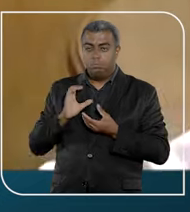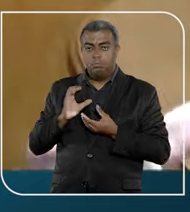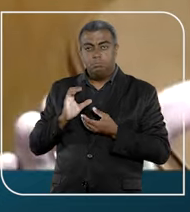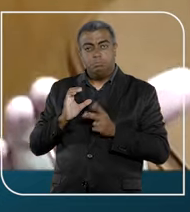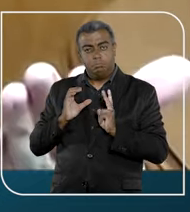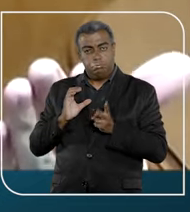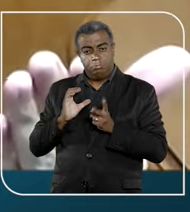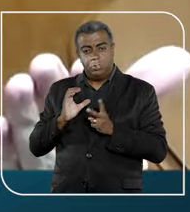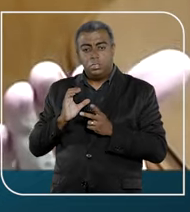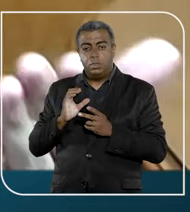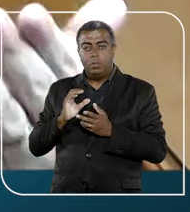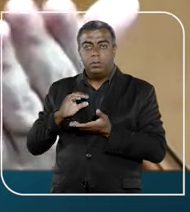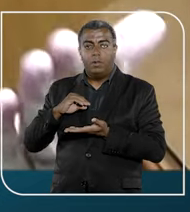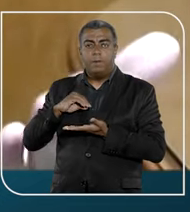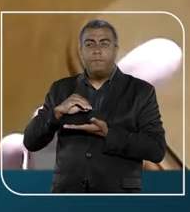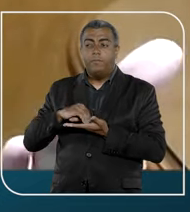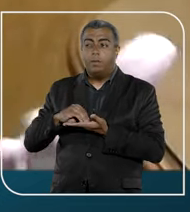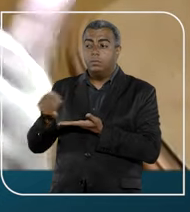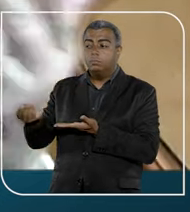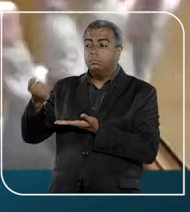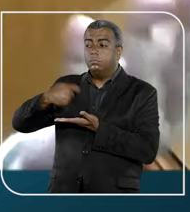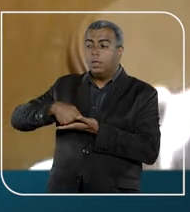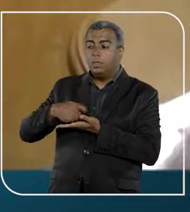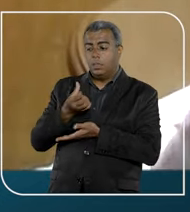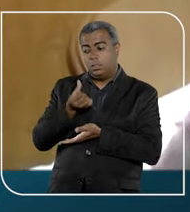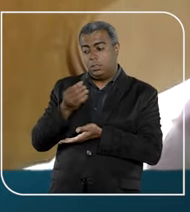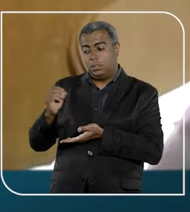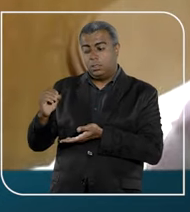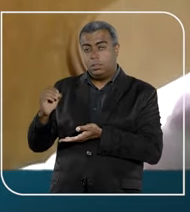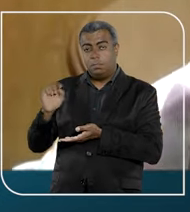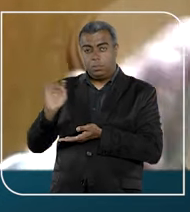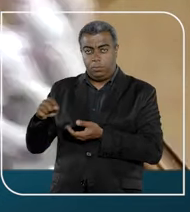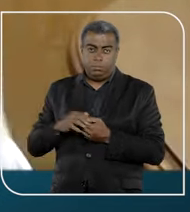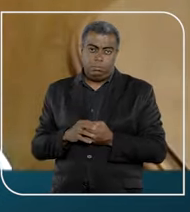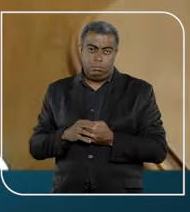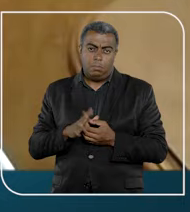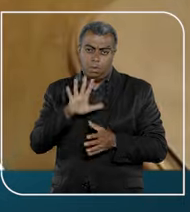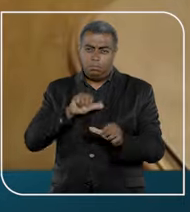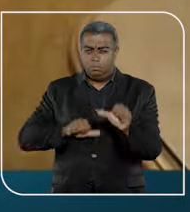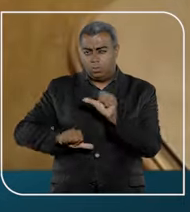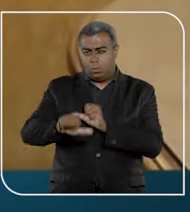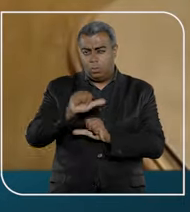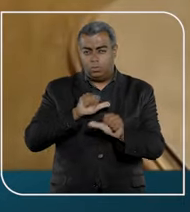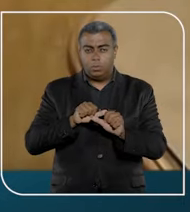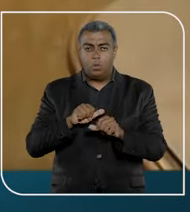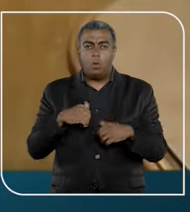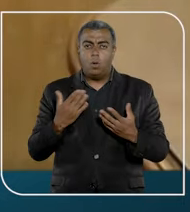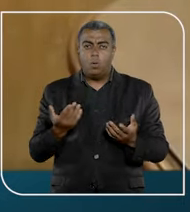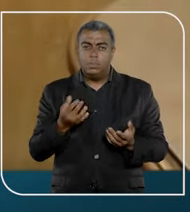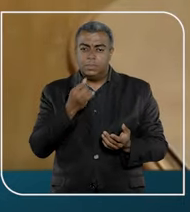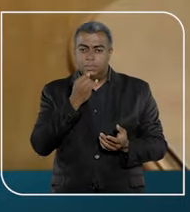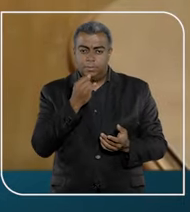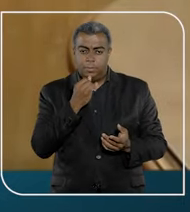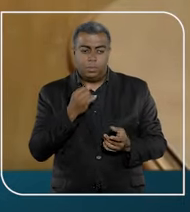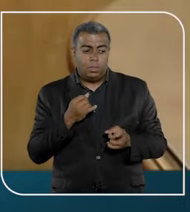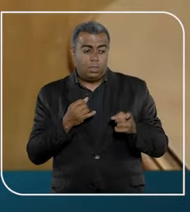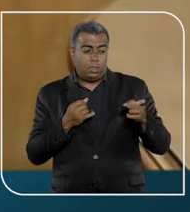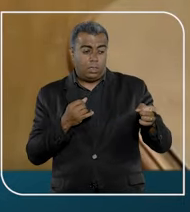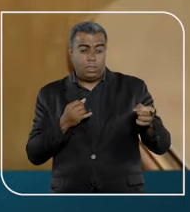permanece credor pelo saldo de 60 mil reais. Se fosse ao contrário, o valor do